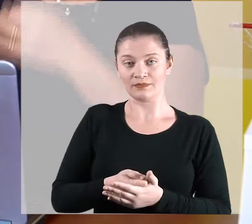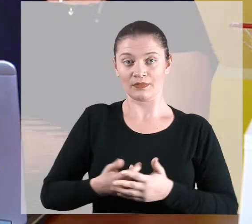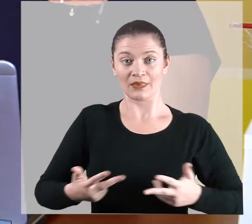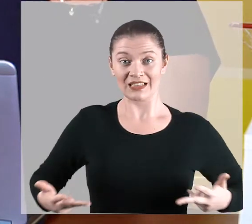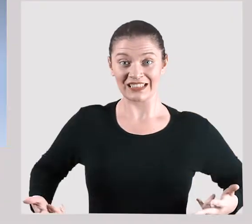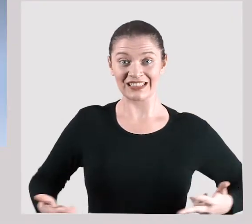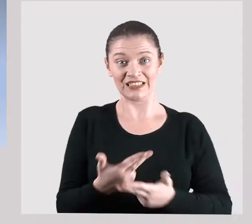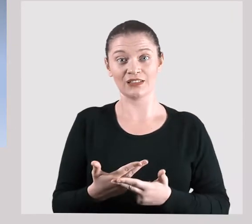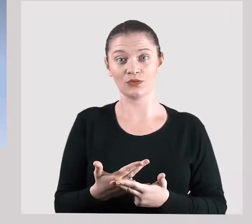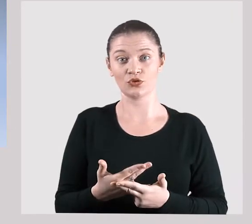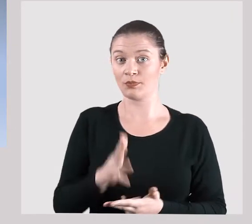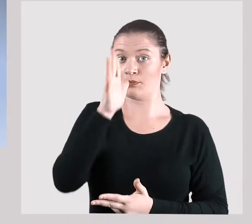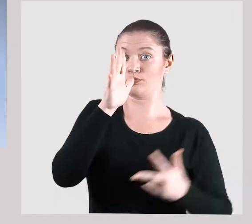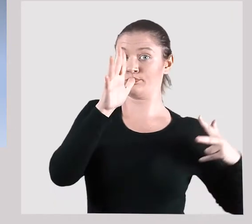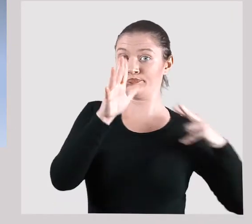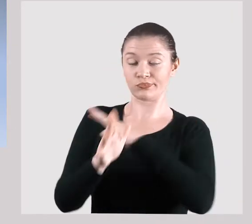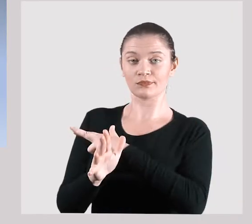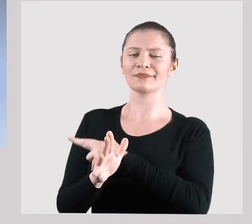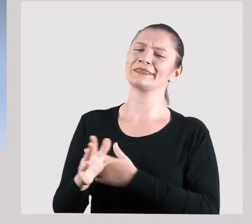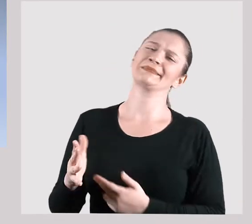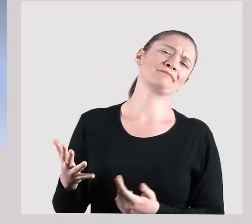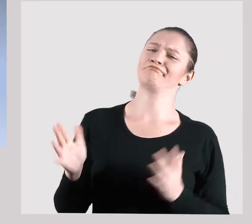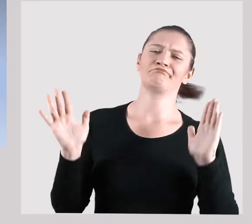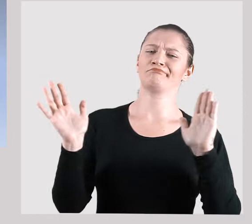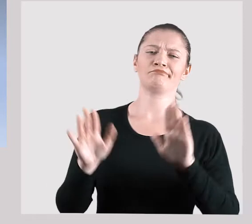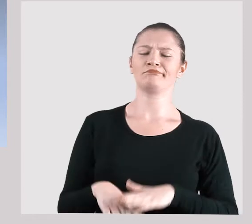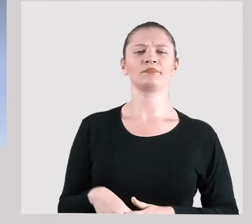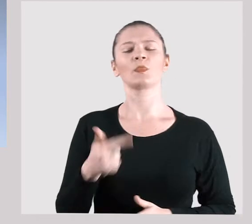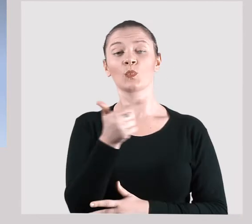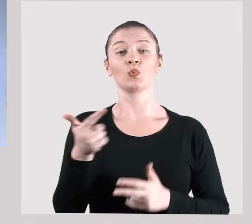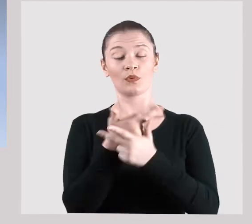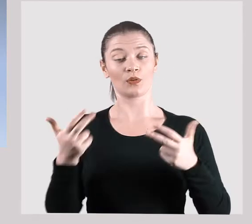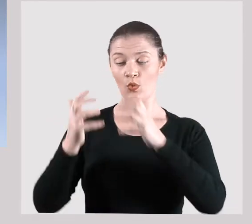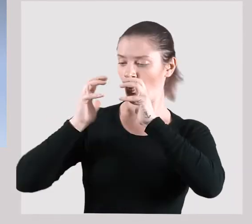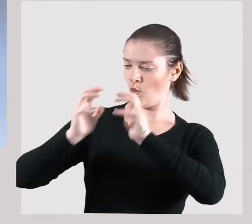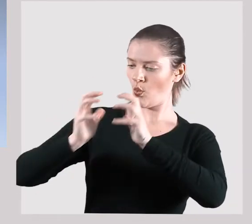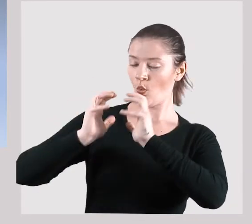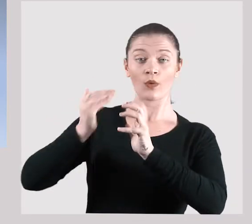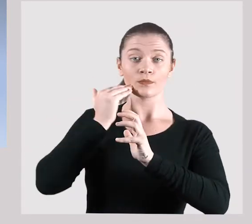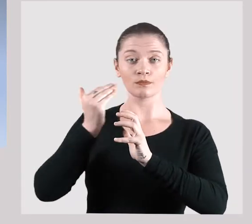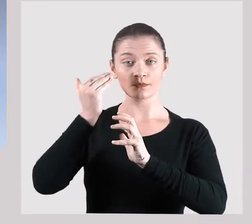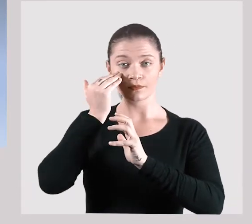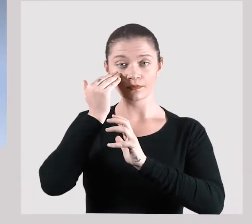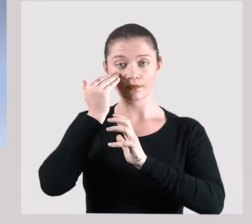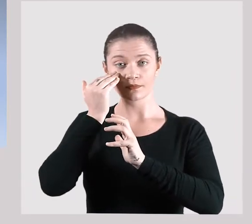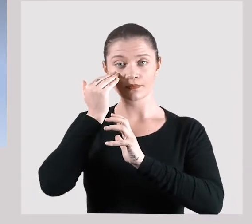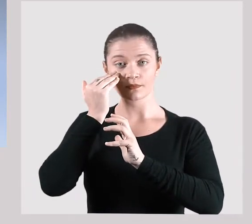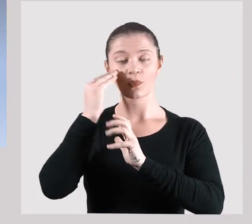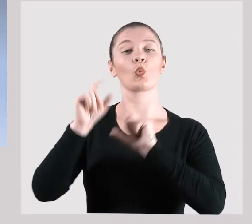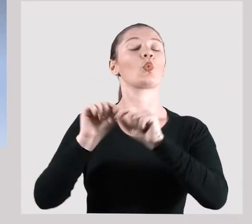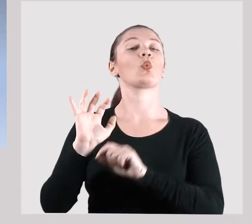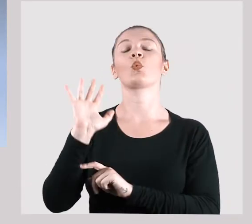muito cedo. Outra coisa que acontece no cérebro do adolescente é a poda neuronal, né?